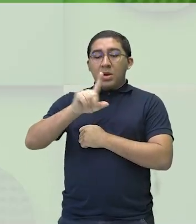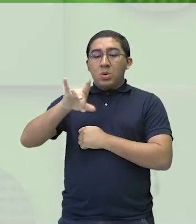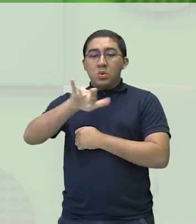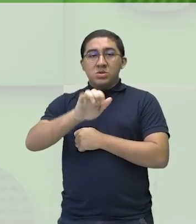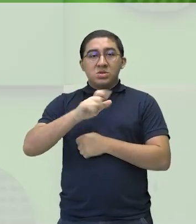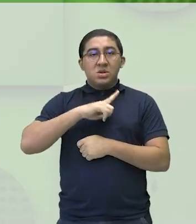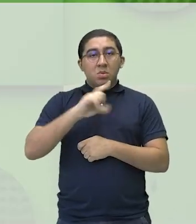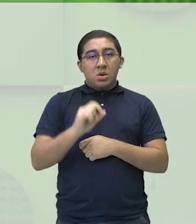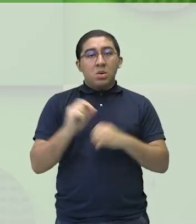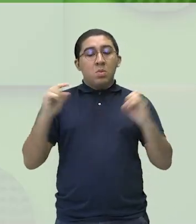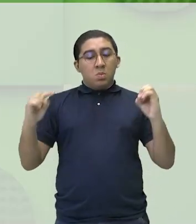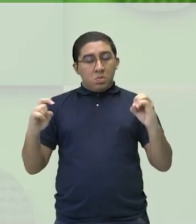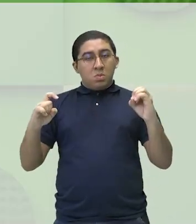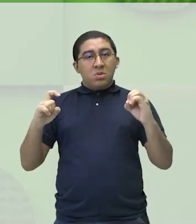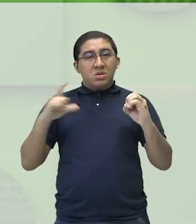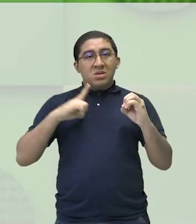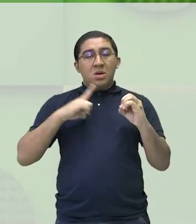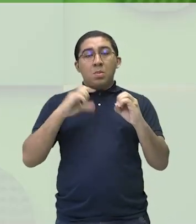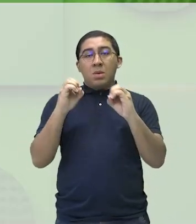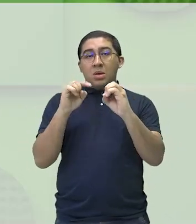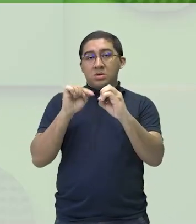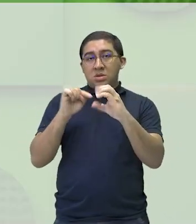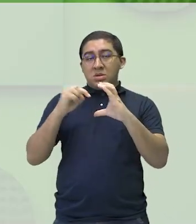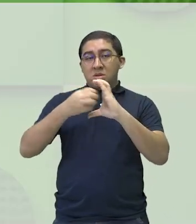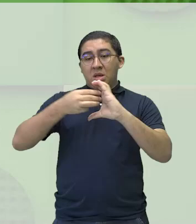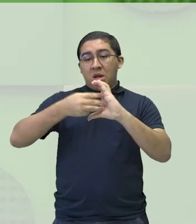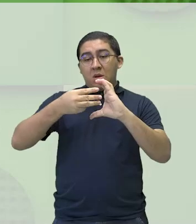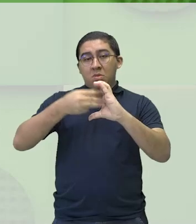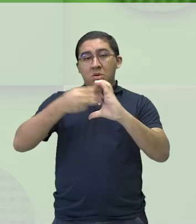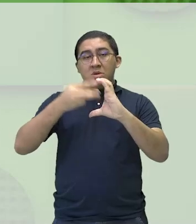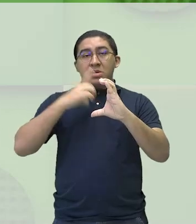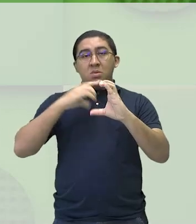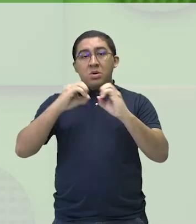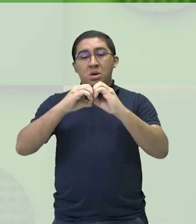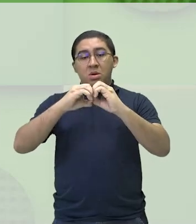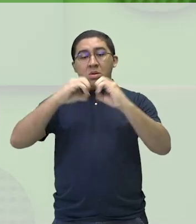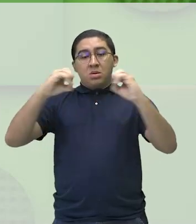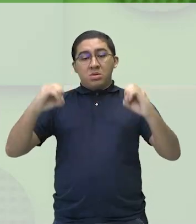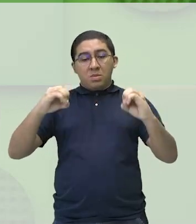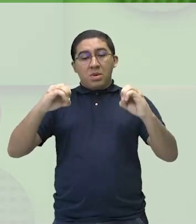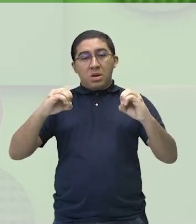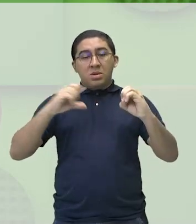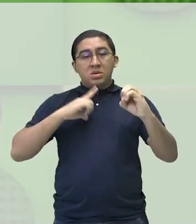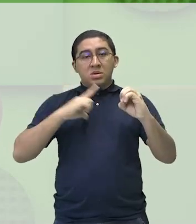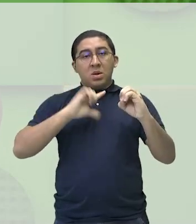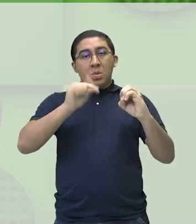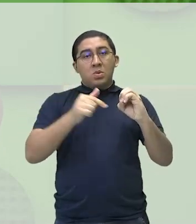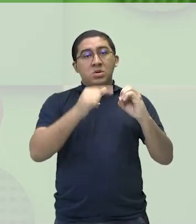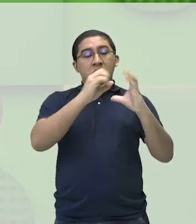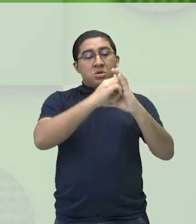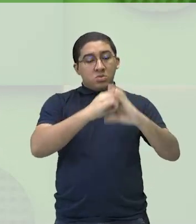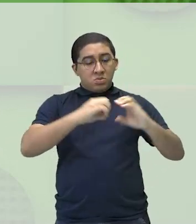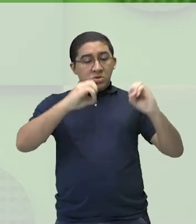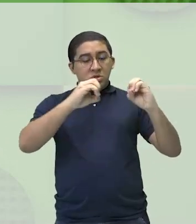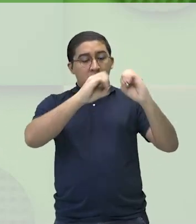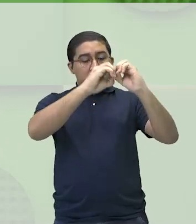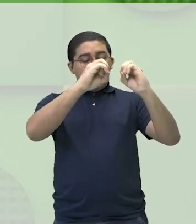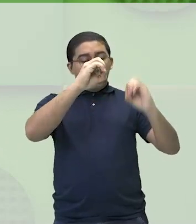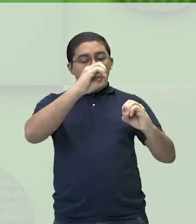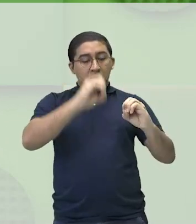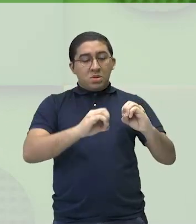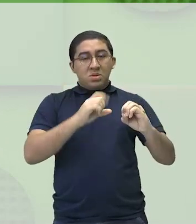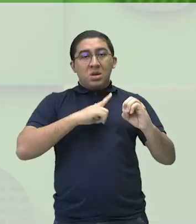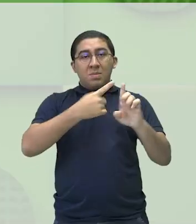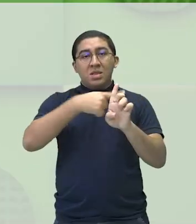vamos ter uma célula diploide que vai dar origem a 4 células haploides, ou seja, com metade da